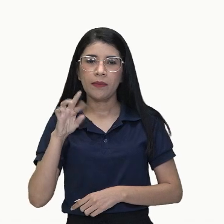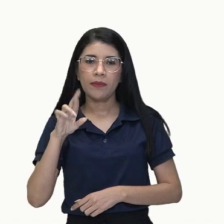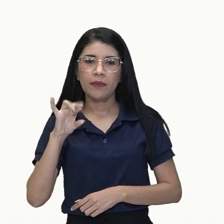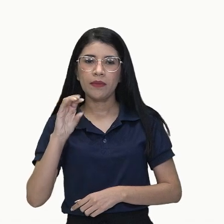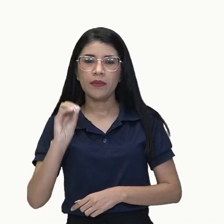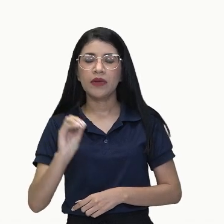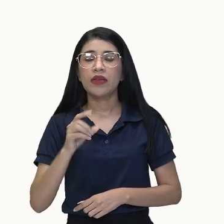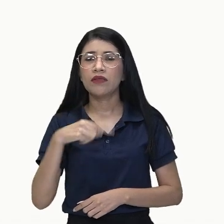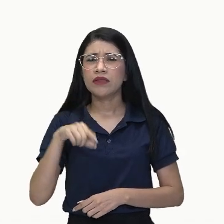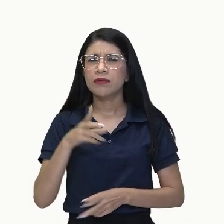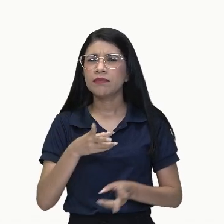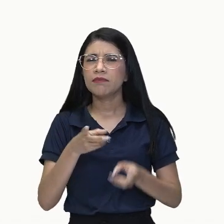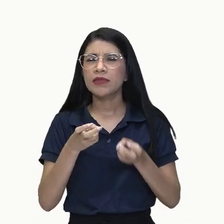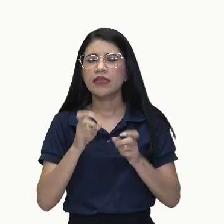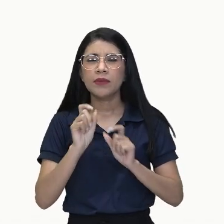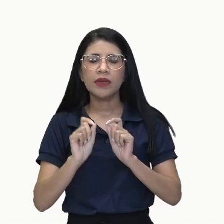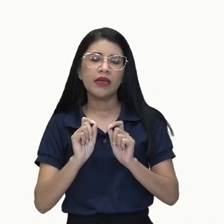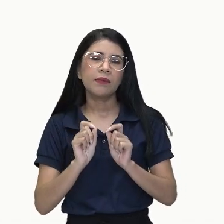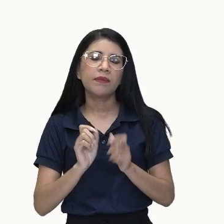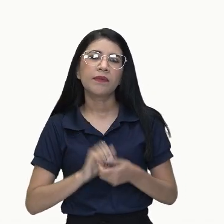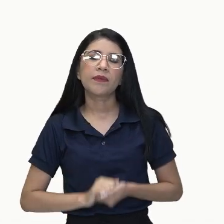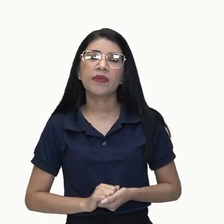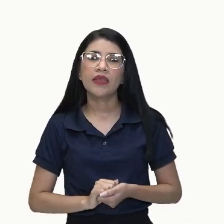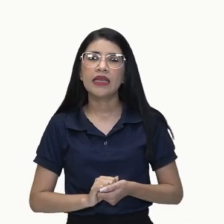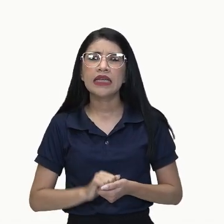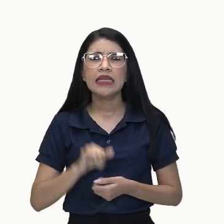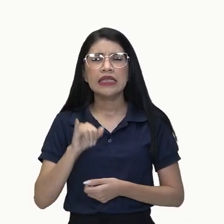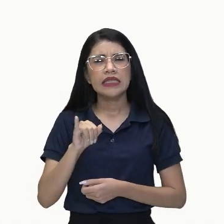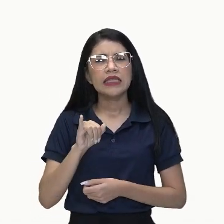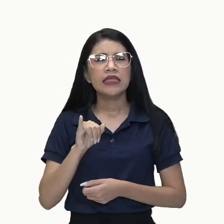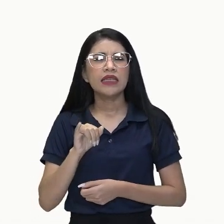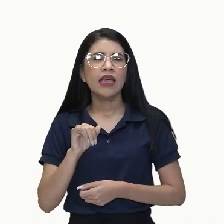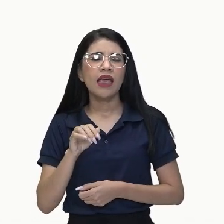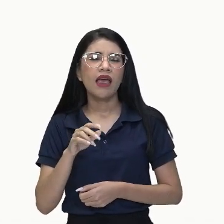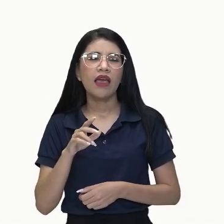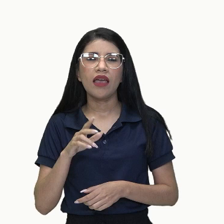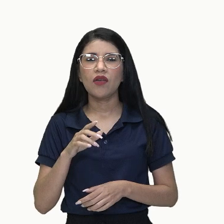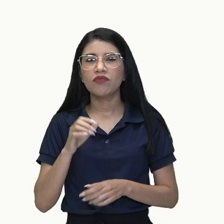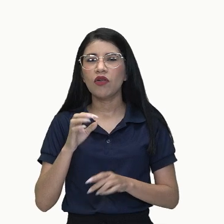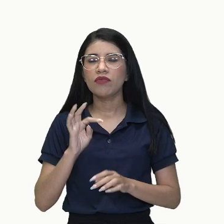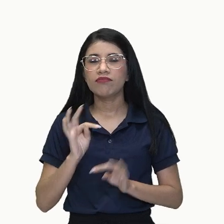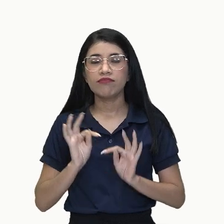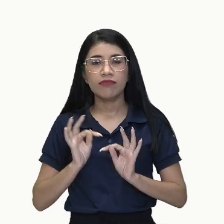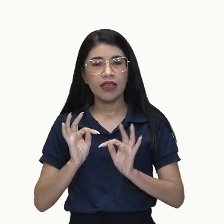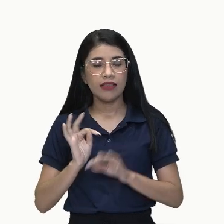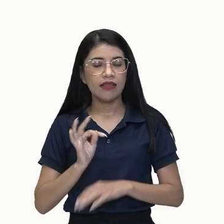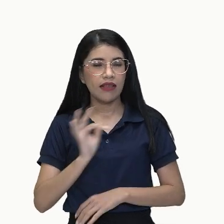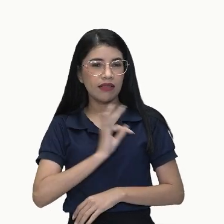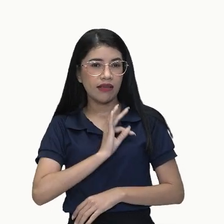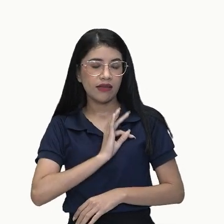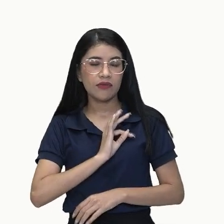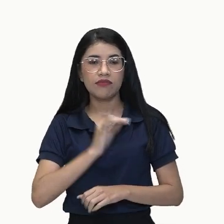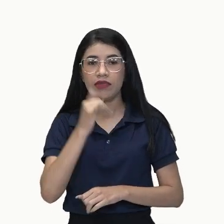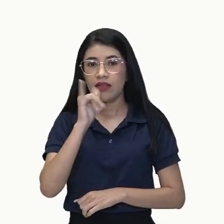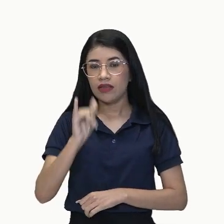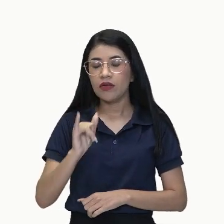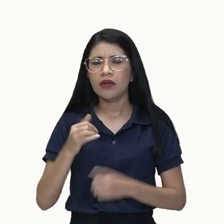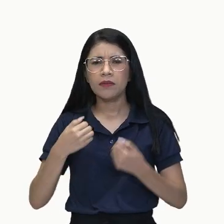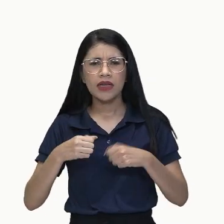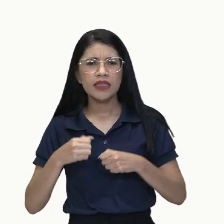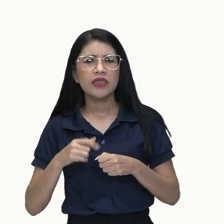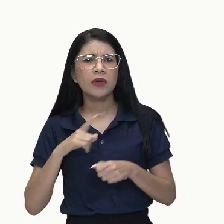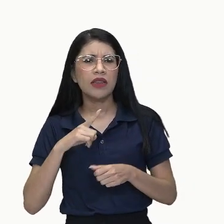vocês podem estar se perguntando, professora, se eu for um técnico em eletrônica, eu preciso ter